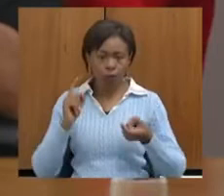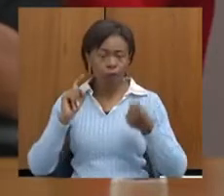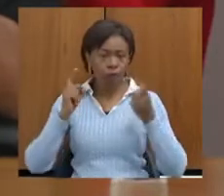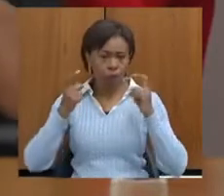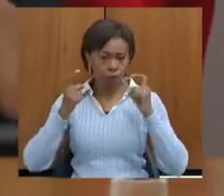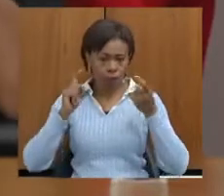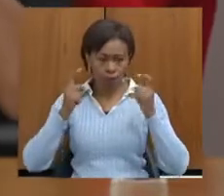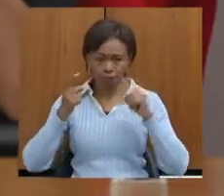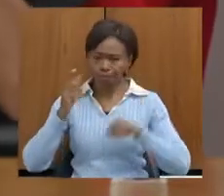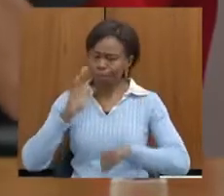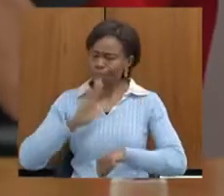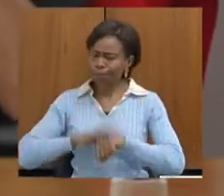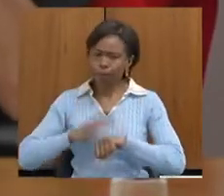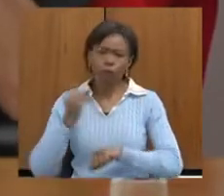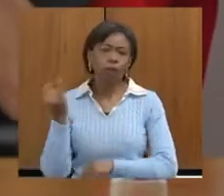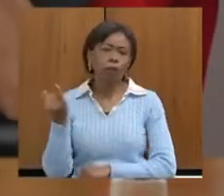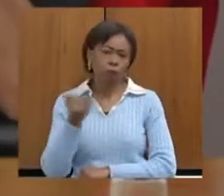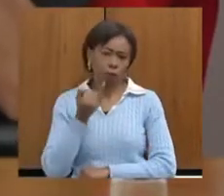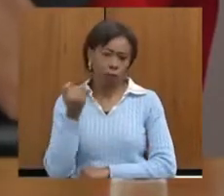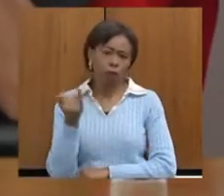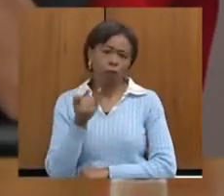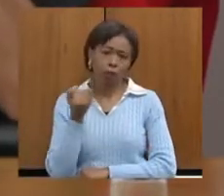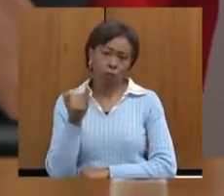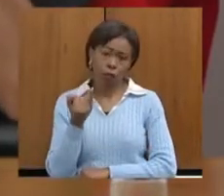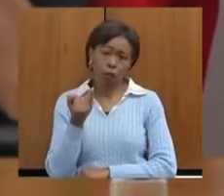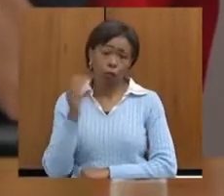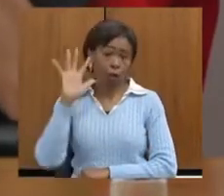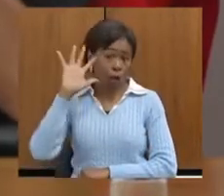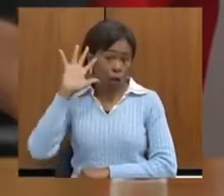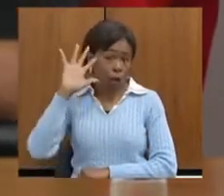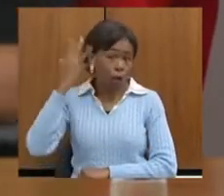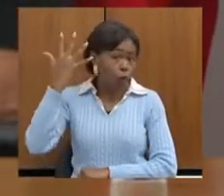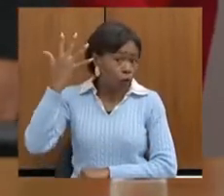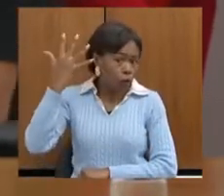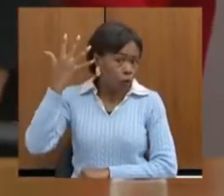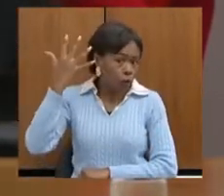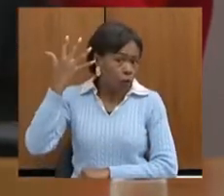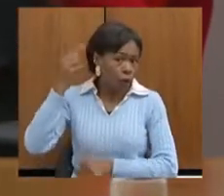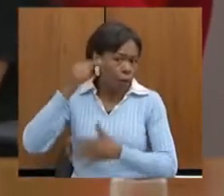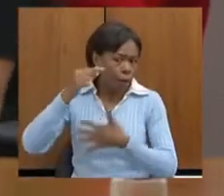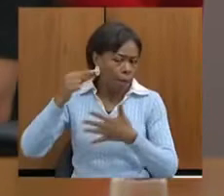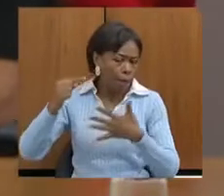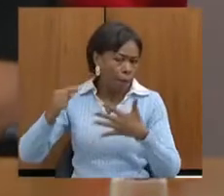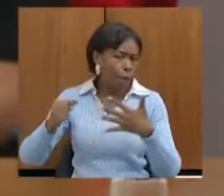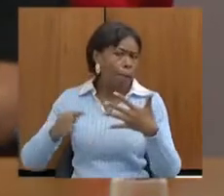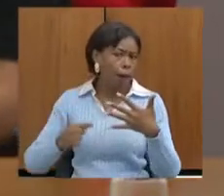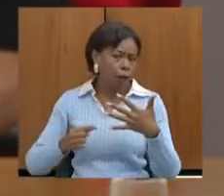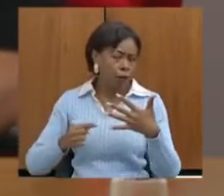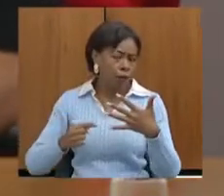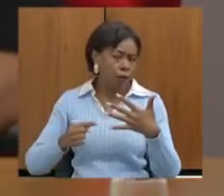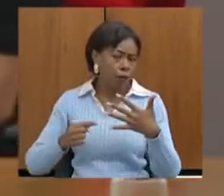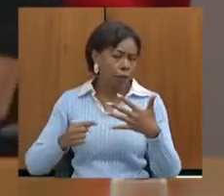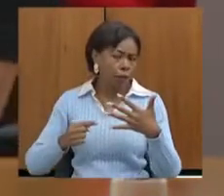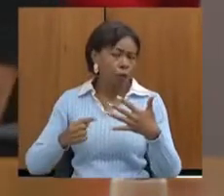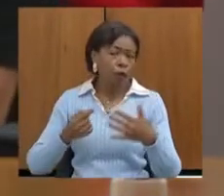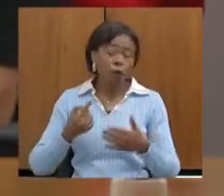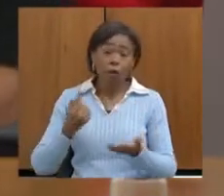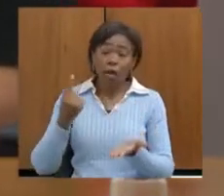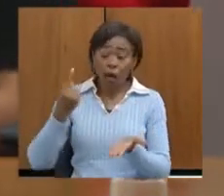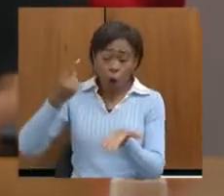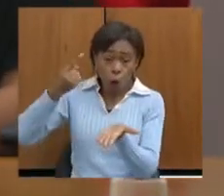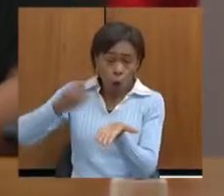ela é muito importante para que a gente coloca os pingos nos is e que a gente deixa um recado claro uma